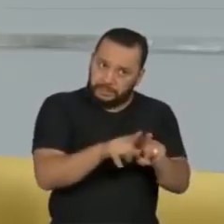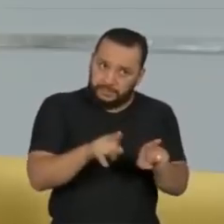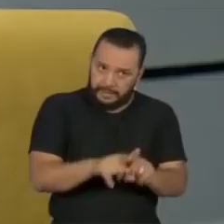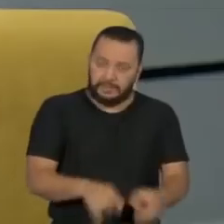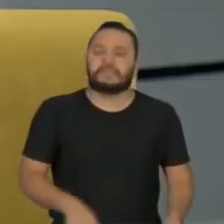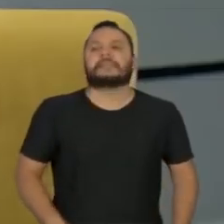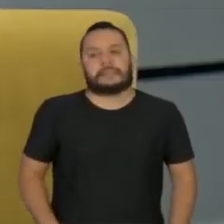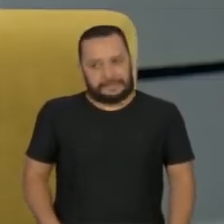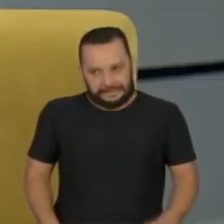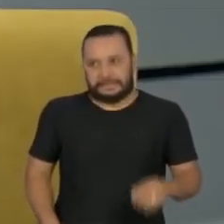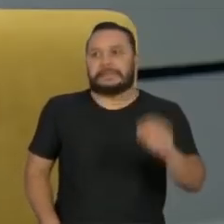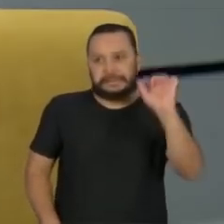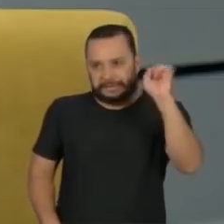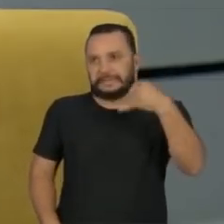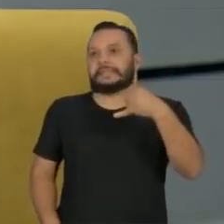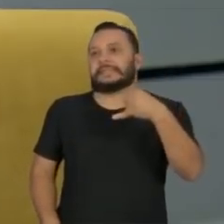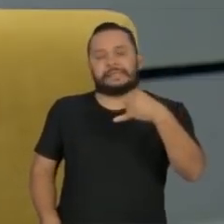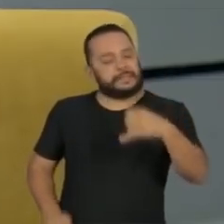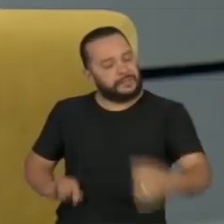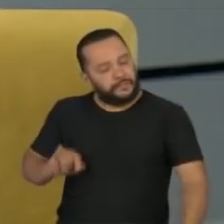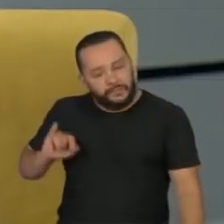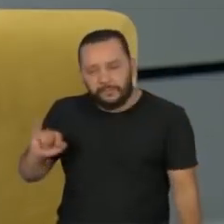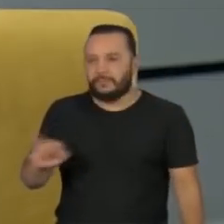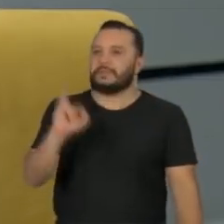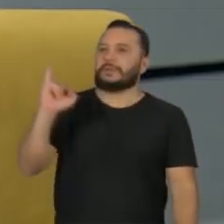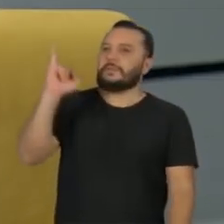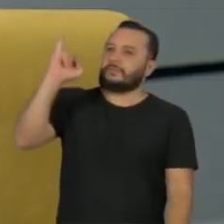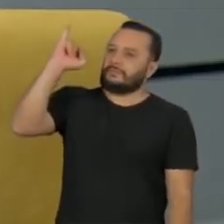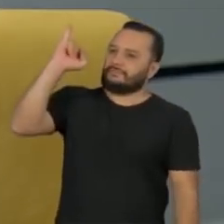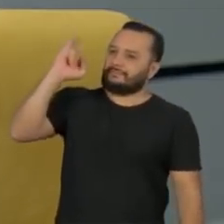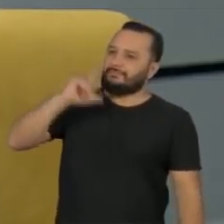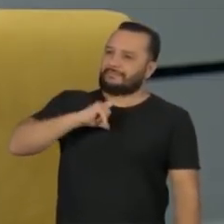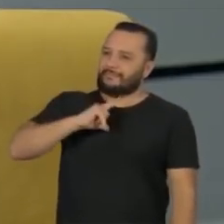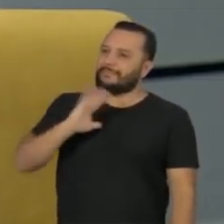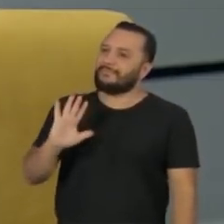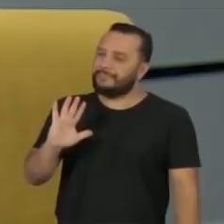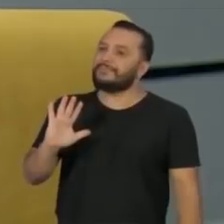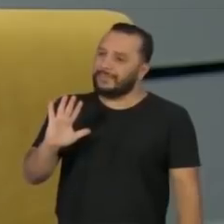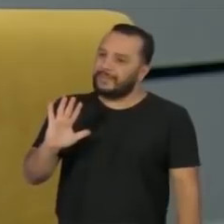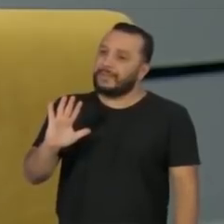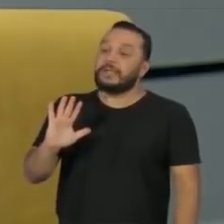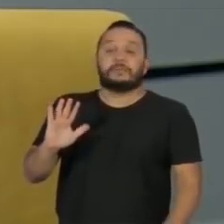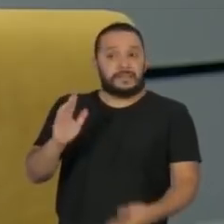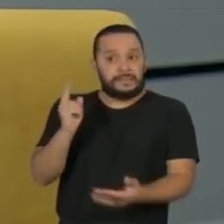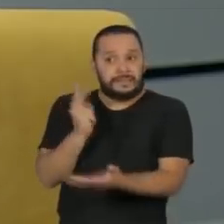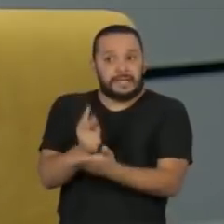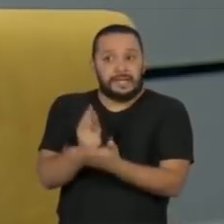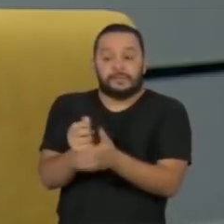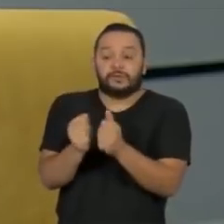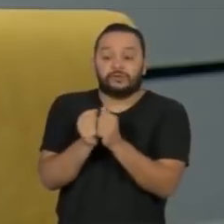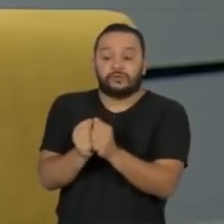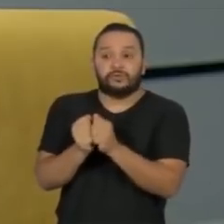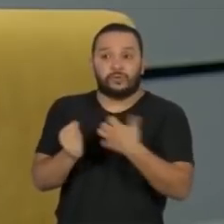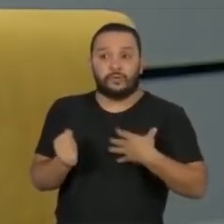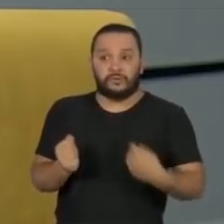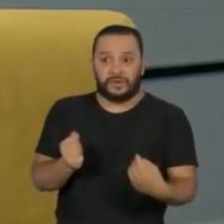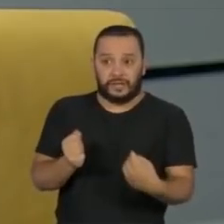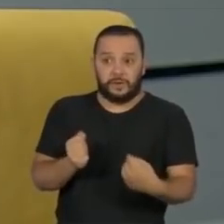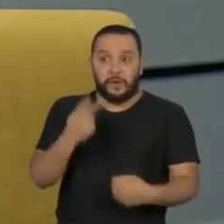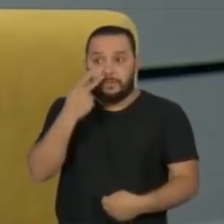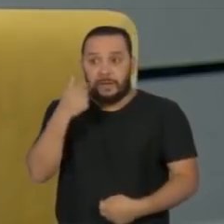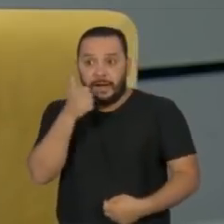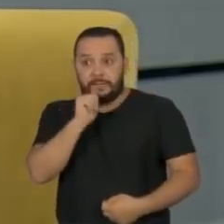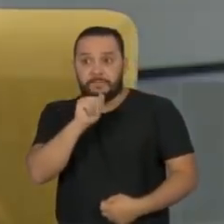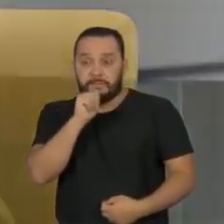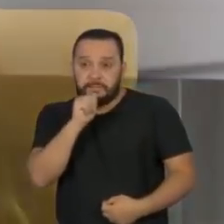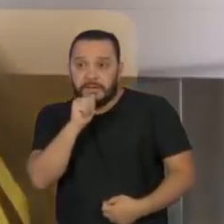benéfico? Sim, a gente acredita que isso é fundamental, tá? Mas sempre com a presença do filho. O filho montando esta